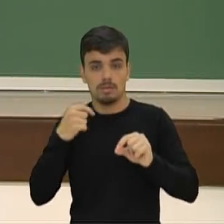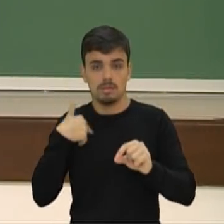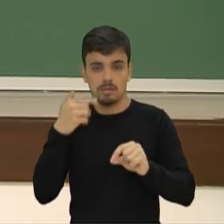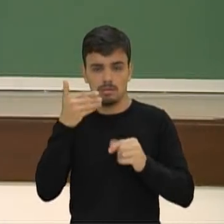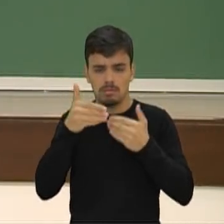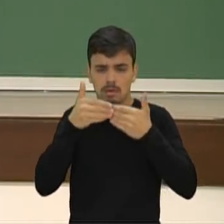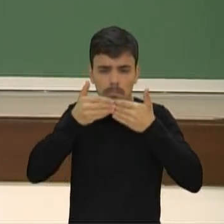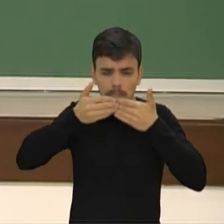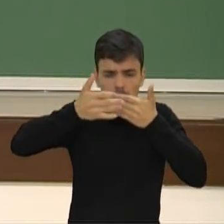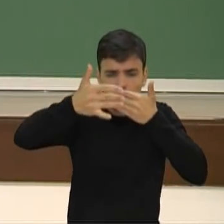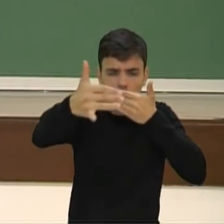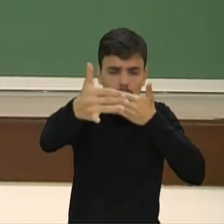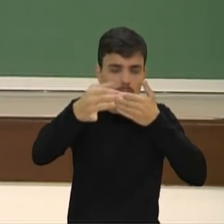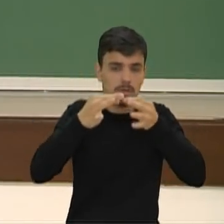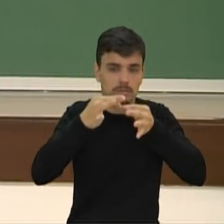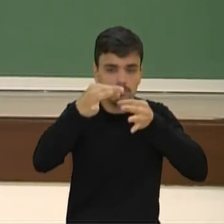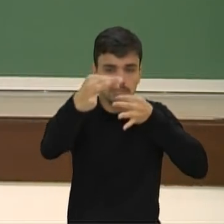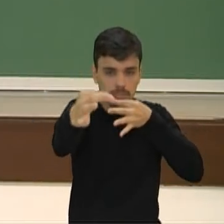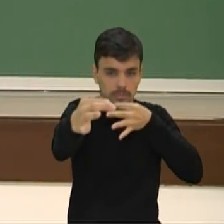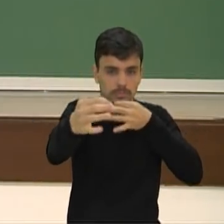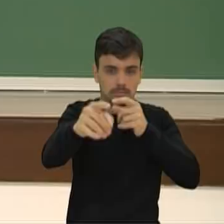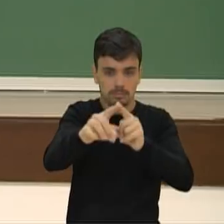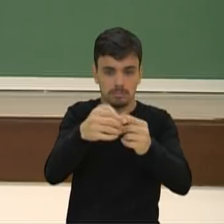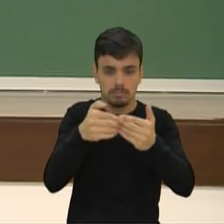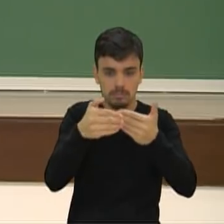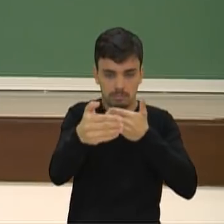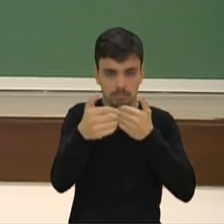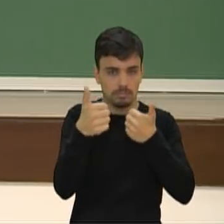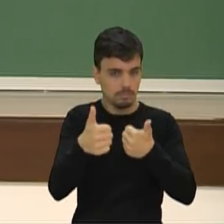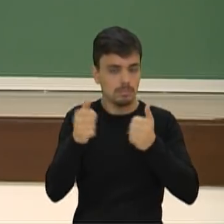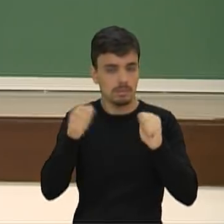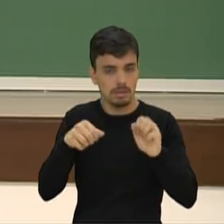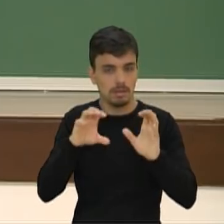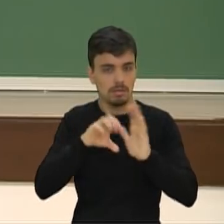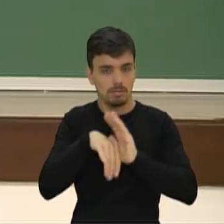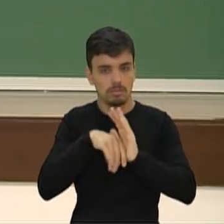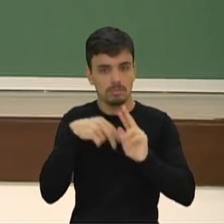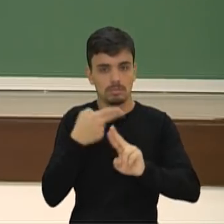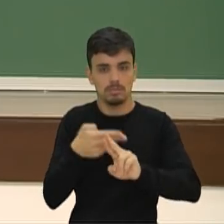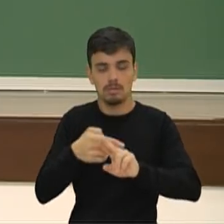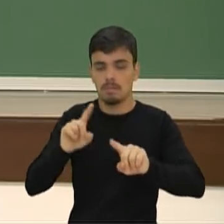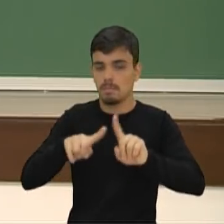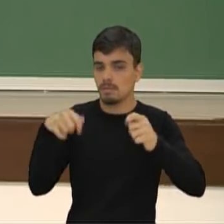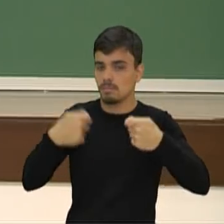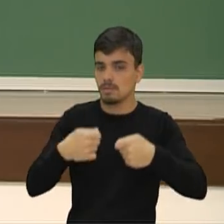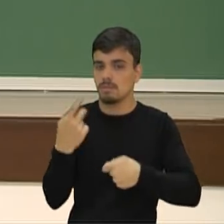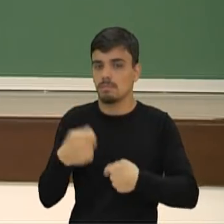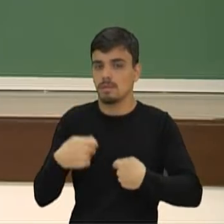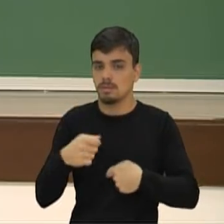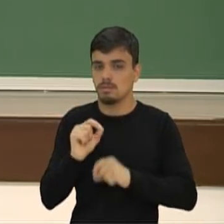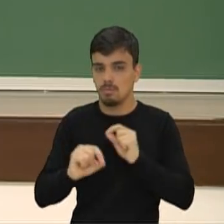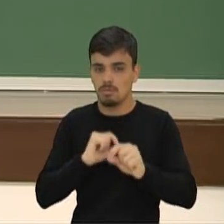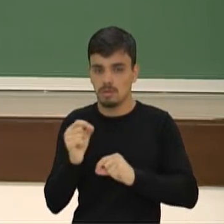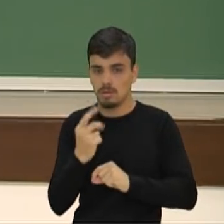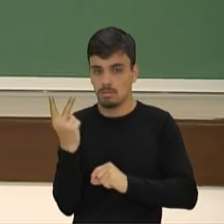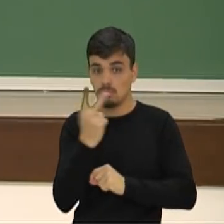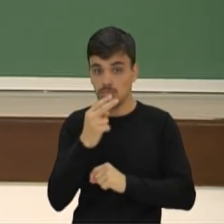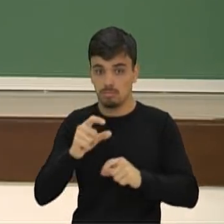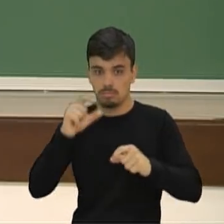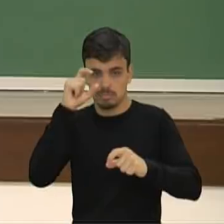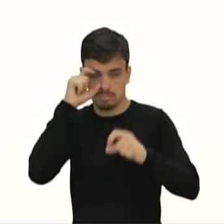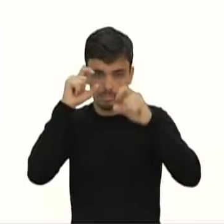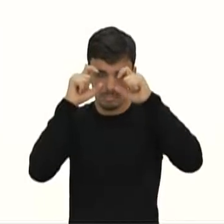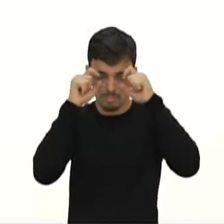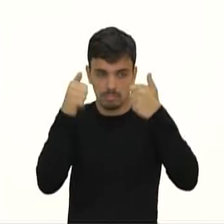profundidade, certo? Então aí você acaba trabalhando com esse conceito, certo? Mas para isso você precisa dos seus dois olhos. Vamos ali então às opções